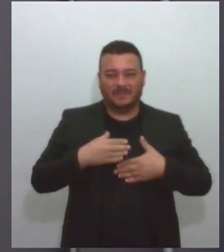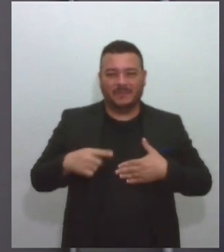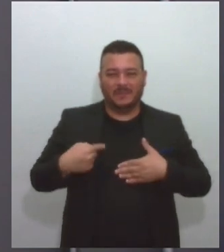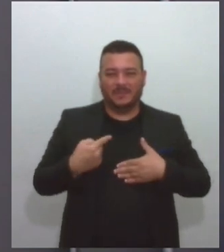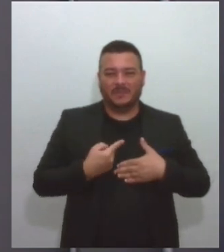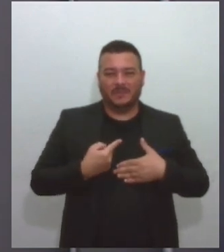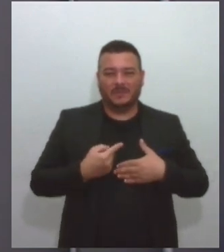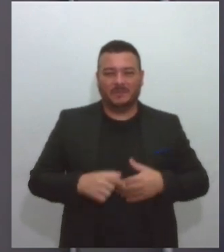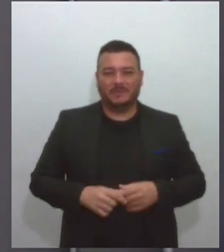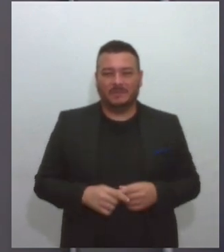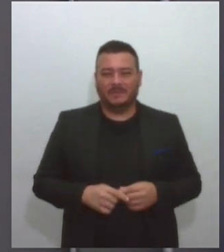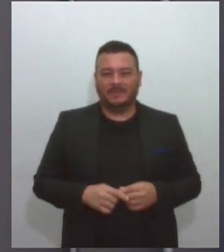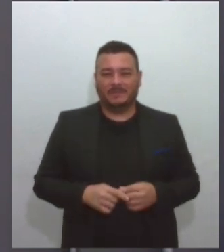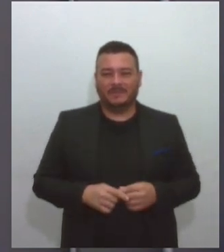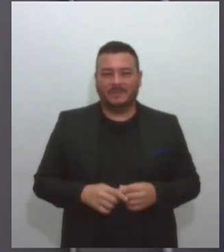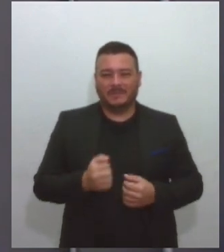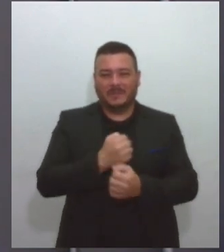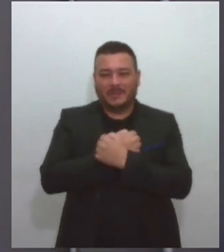Ok, grande abraço para você.